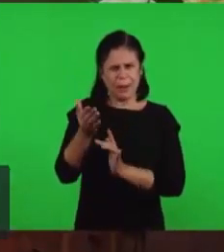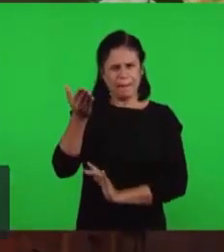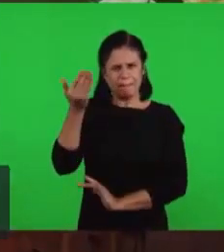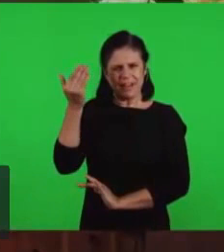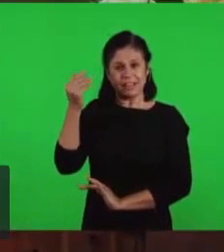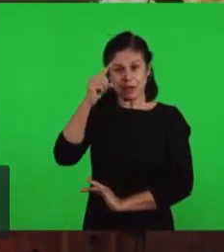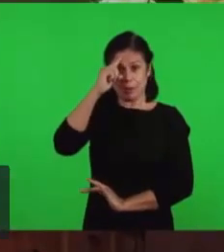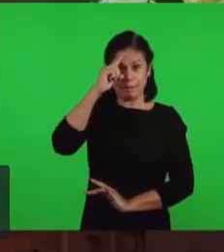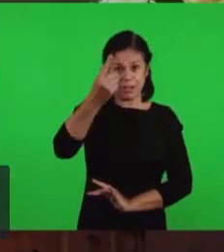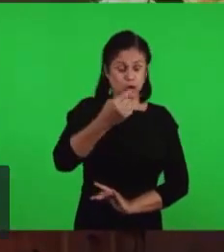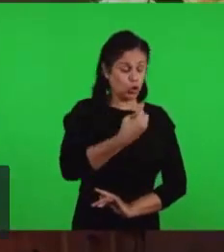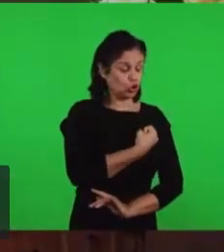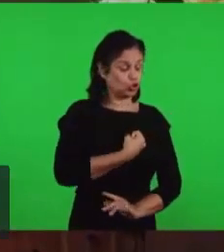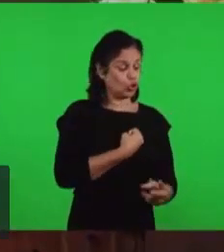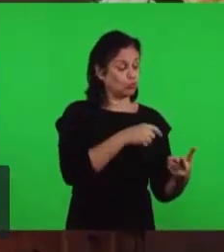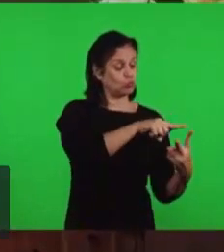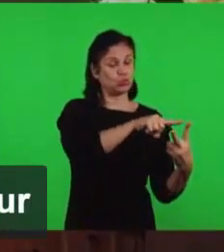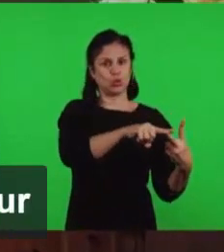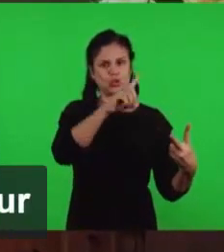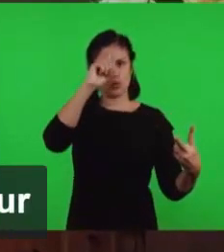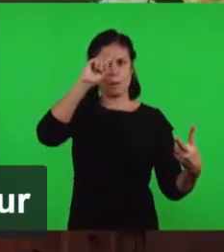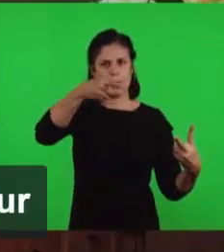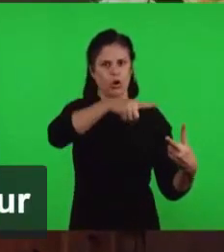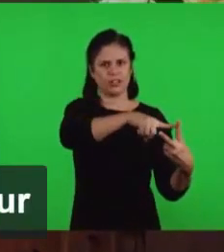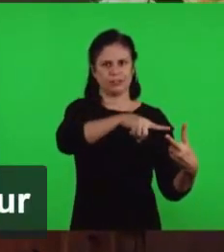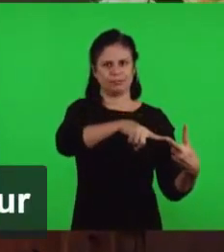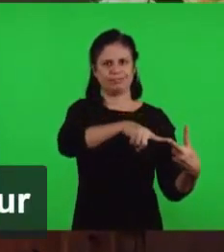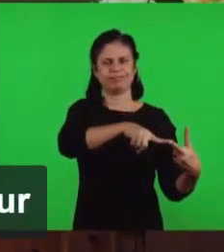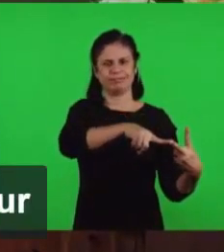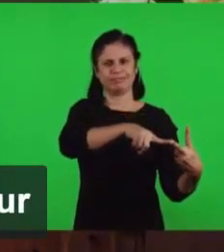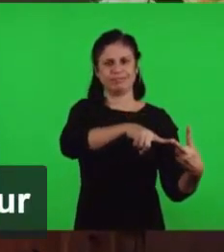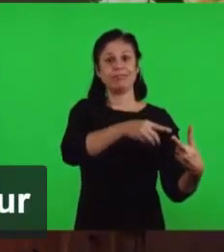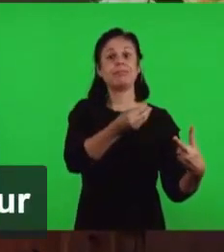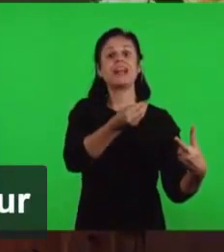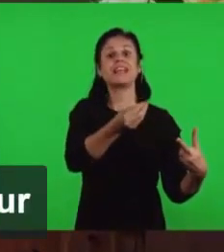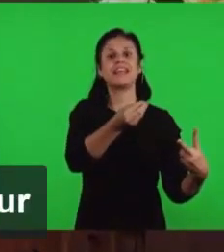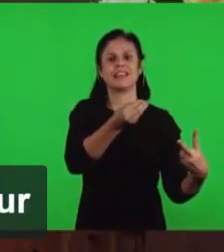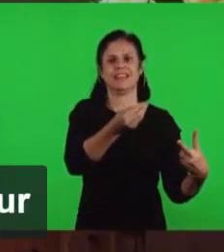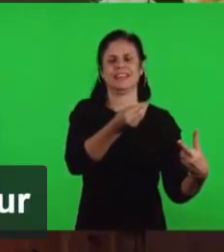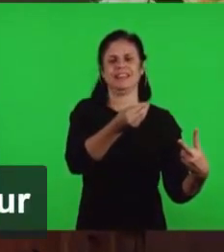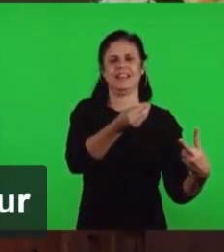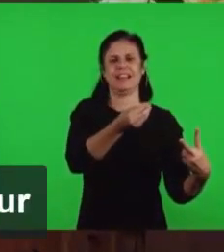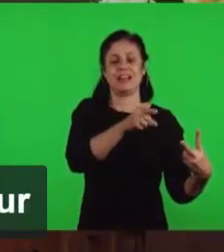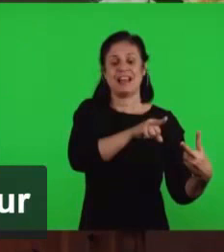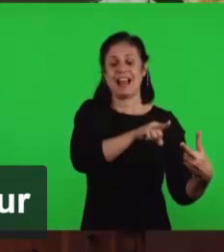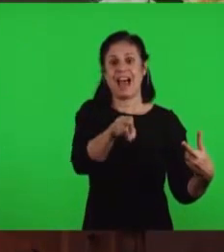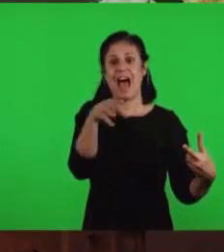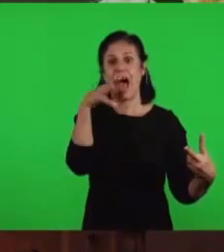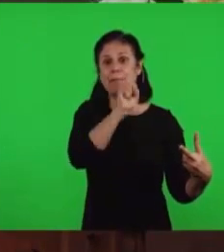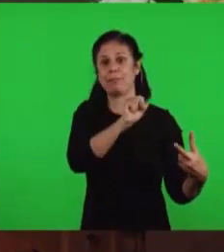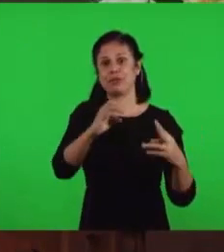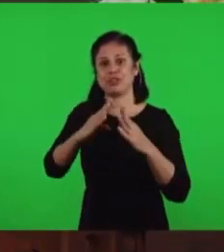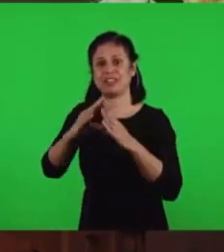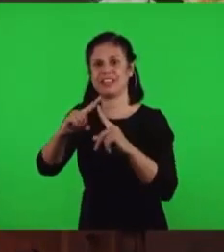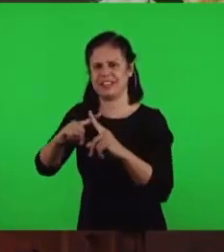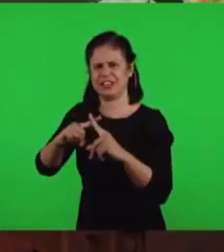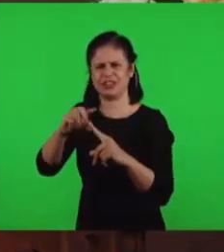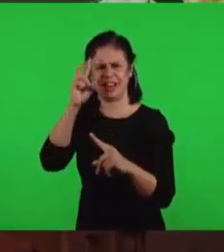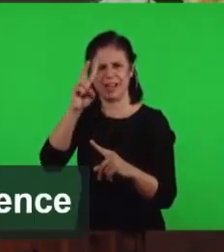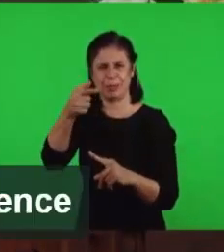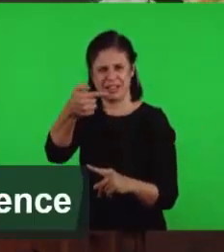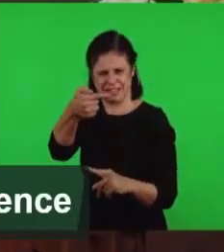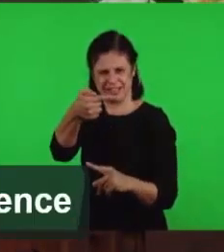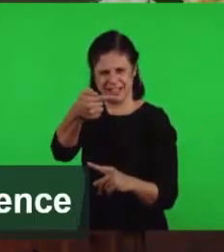para apressar a chegada dessas revelações as igrejas daí a nossa outra pergunta da semana passada